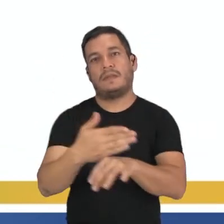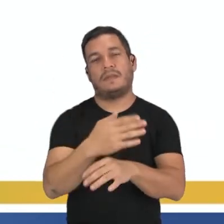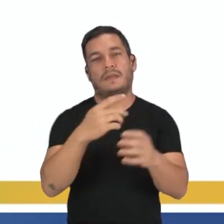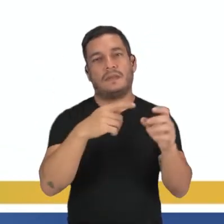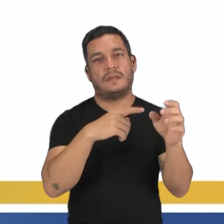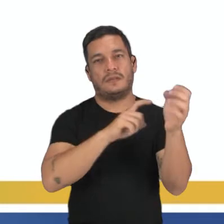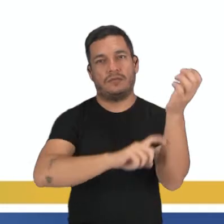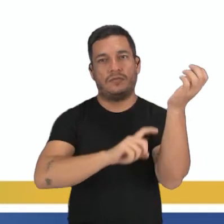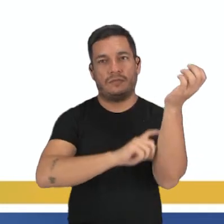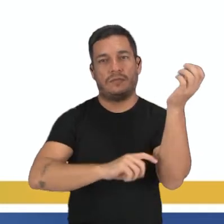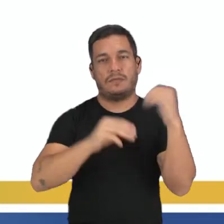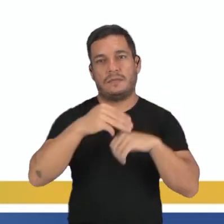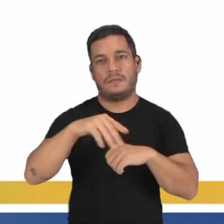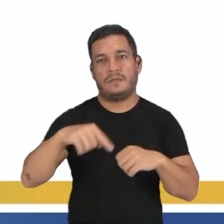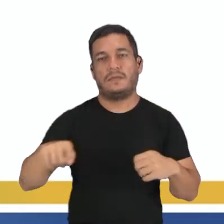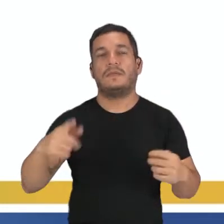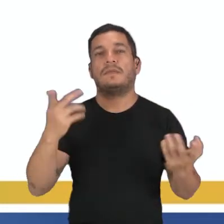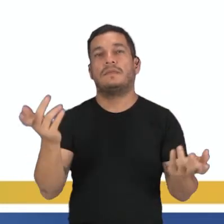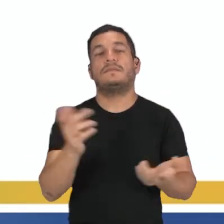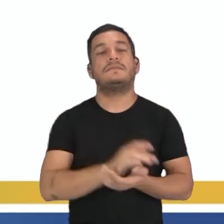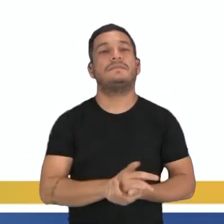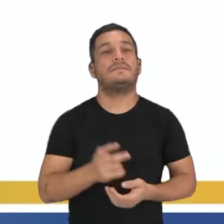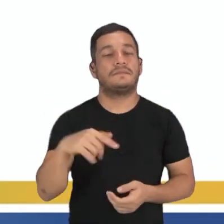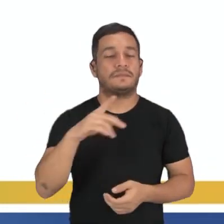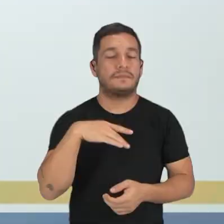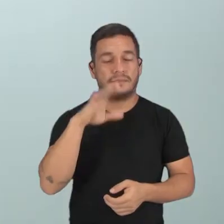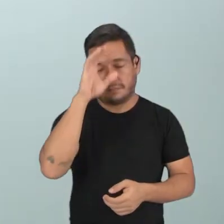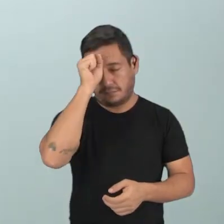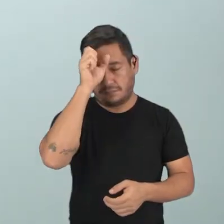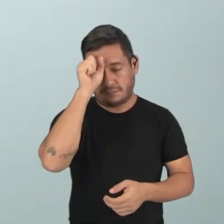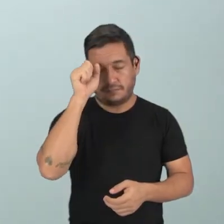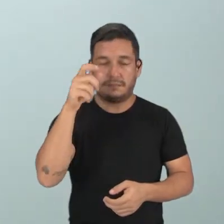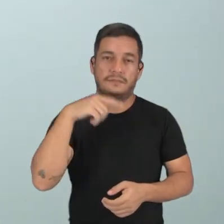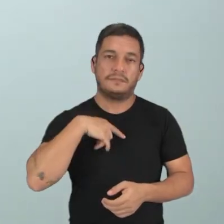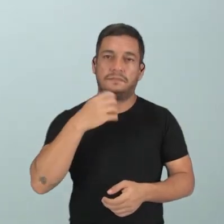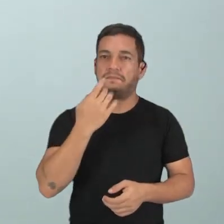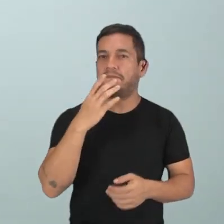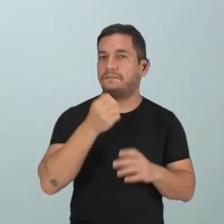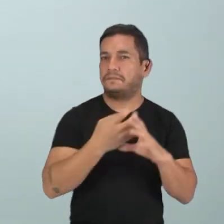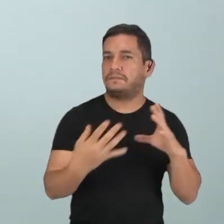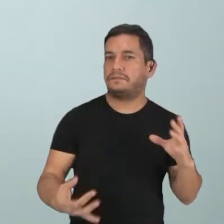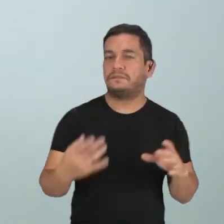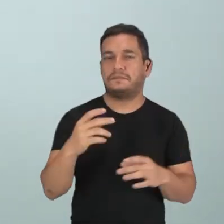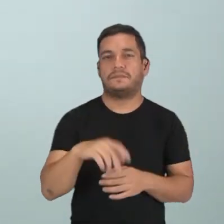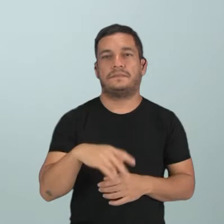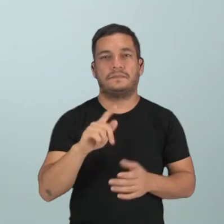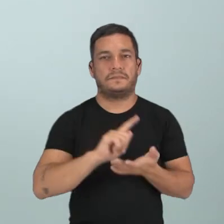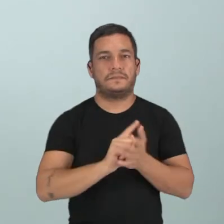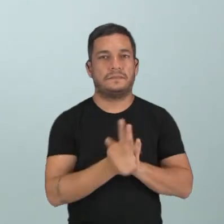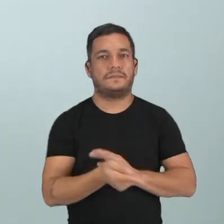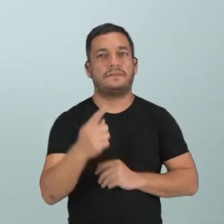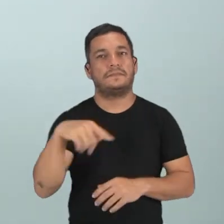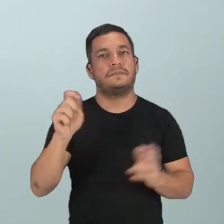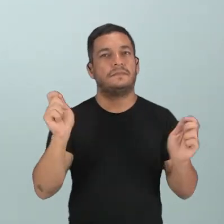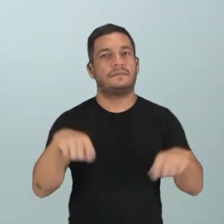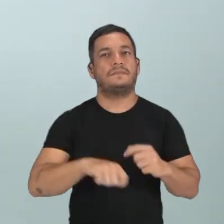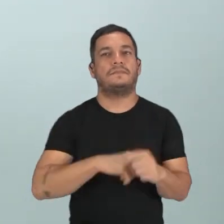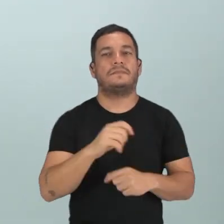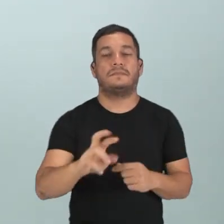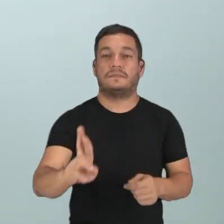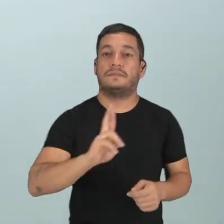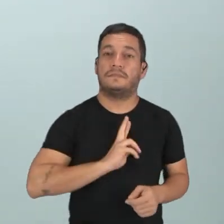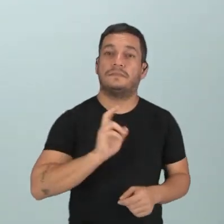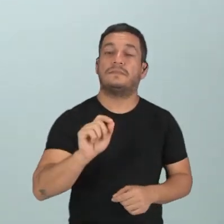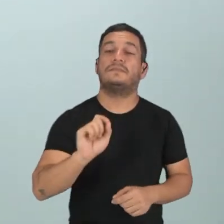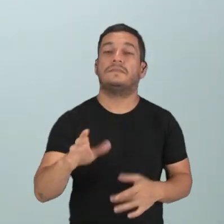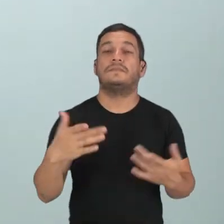Cidade de Xapuri Vejam Só se você aprendeu muito bem as características desse gênero você é capaz de